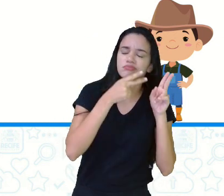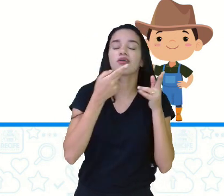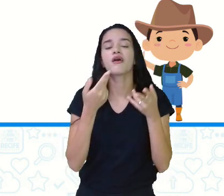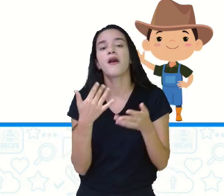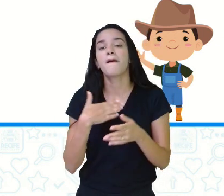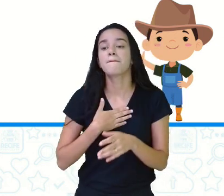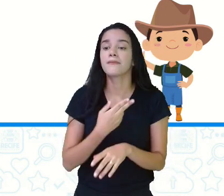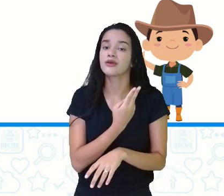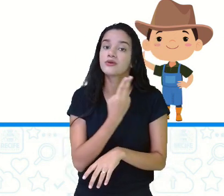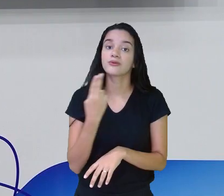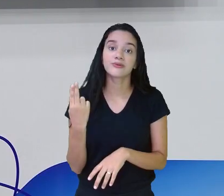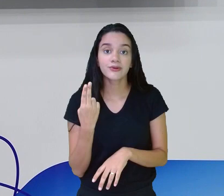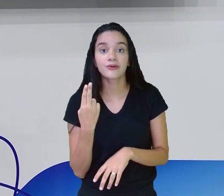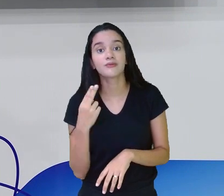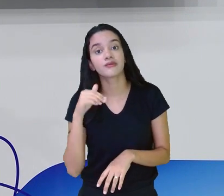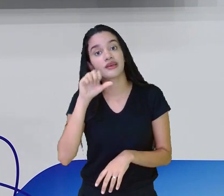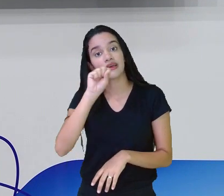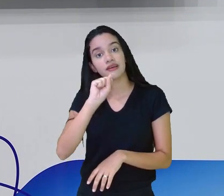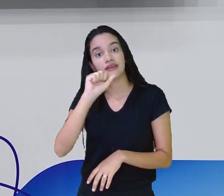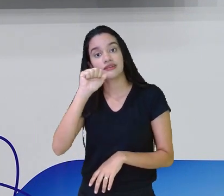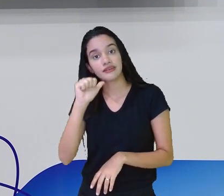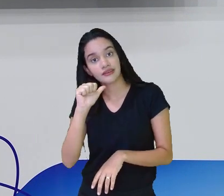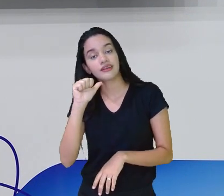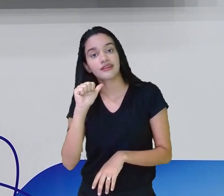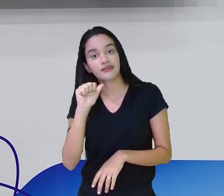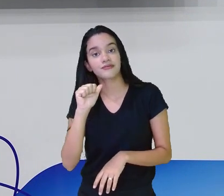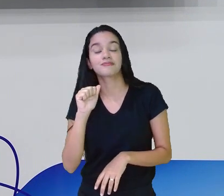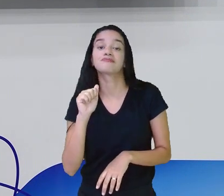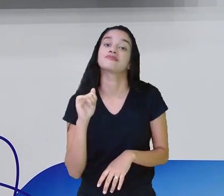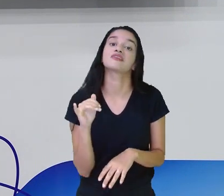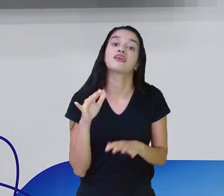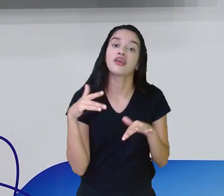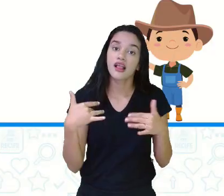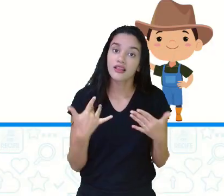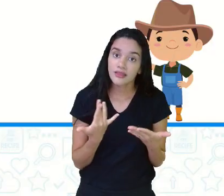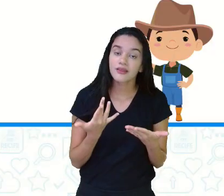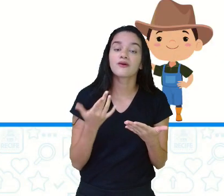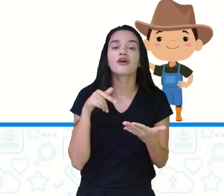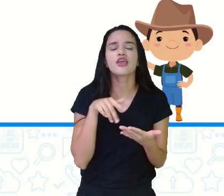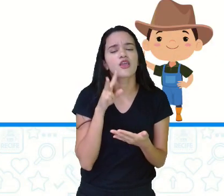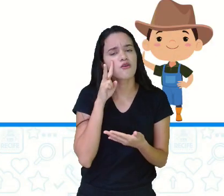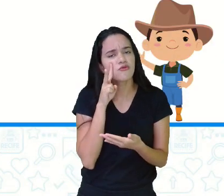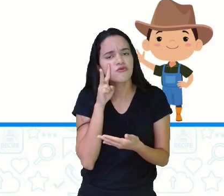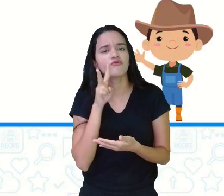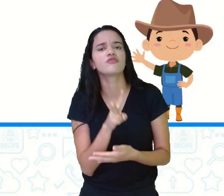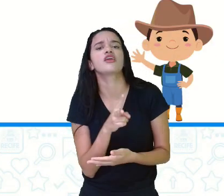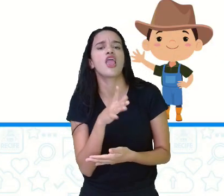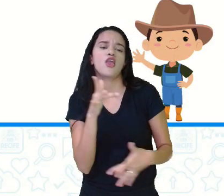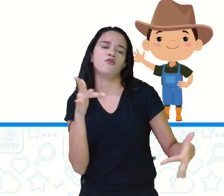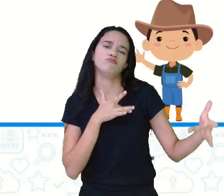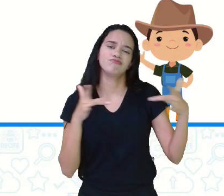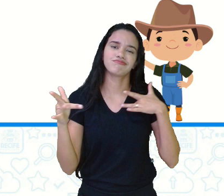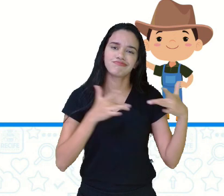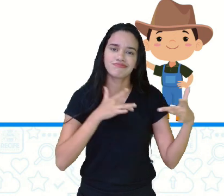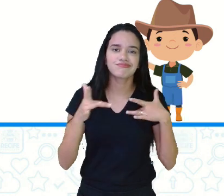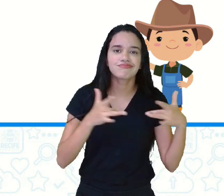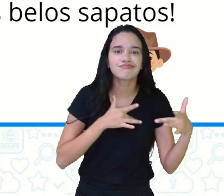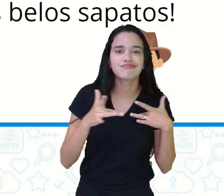Meu nome é Sá, encantadora sacisa, e desde que vi, me